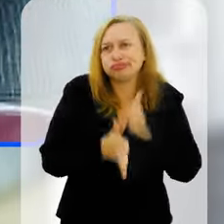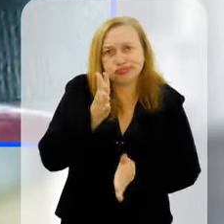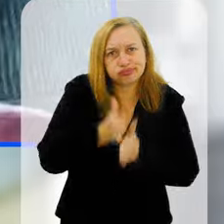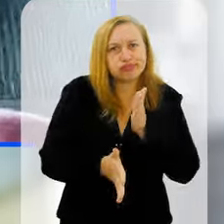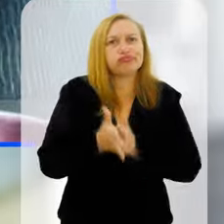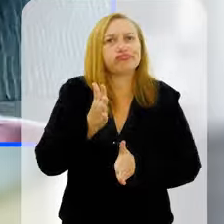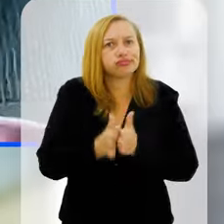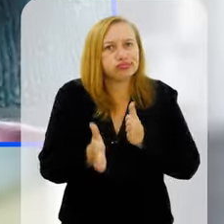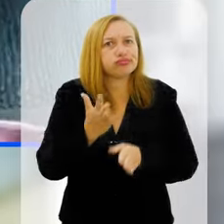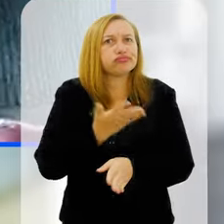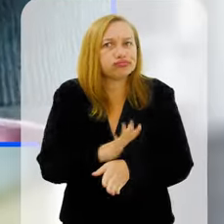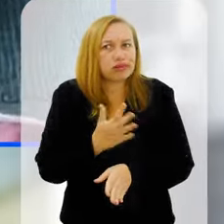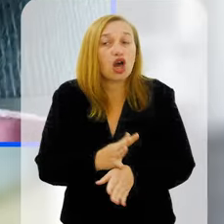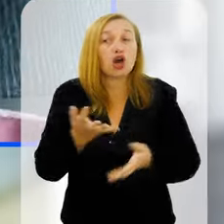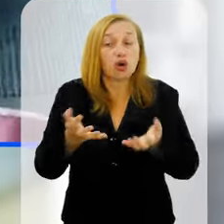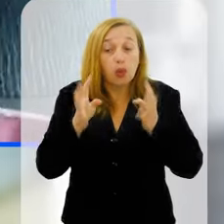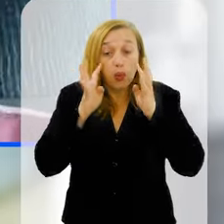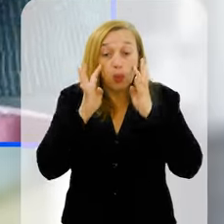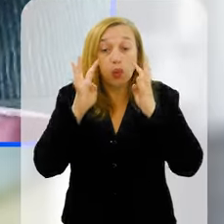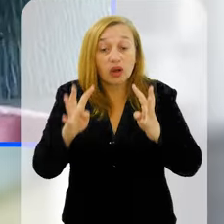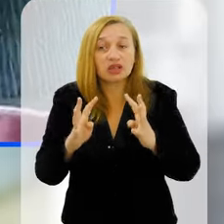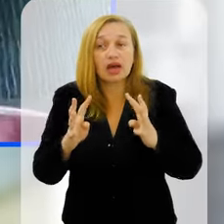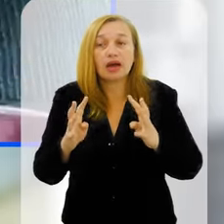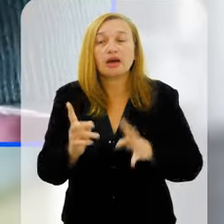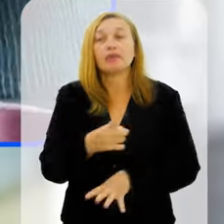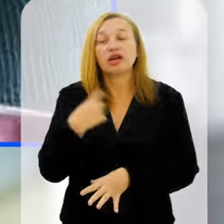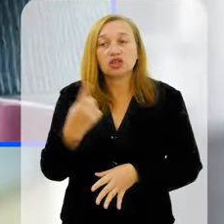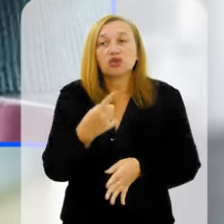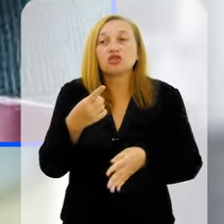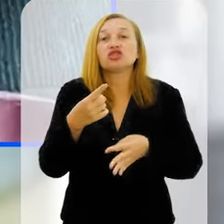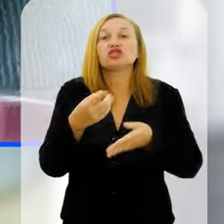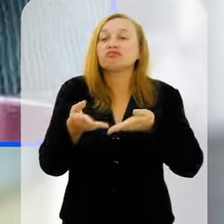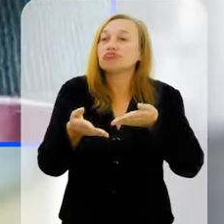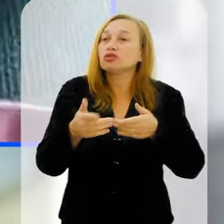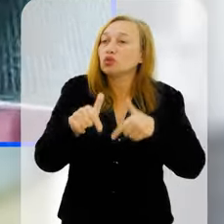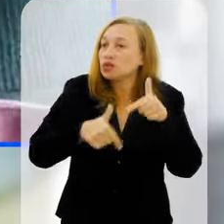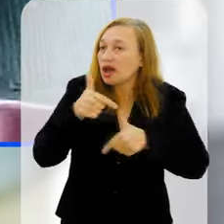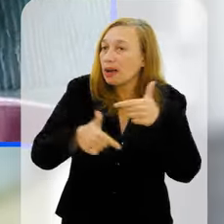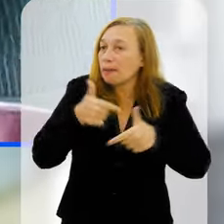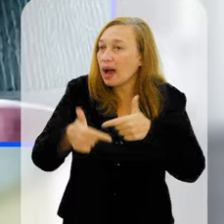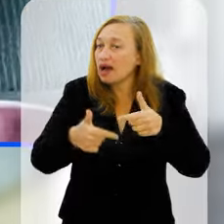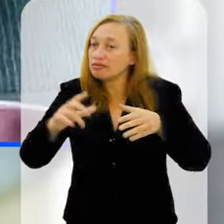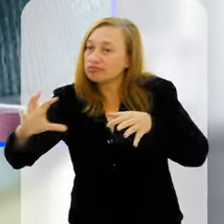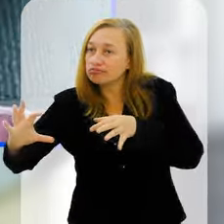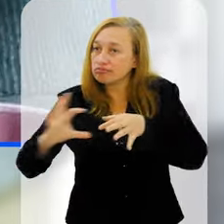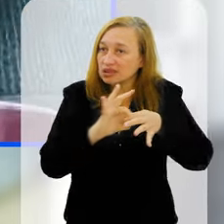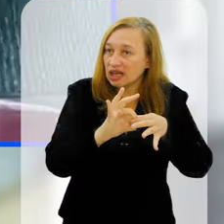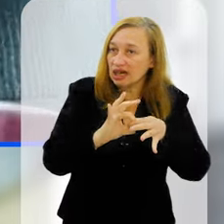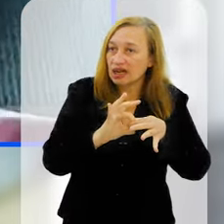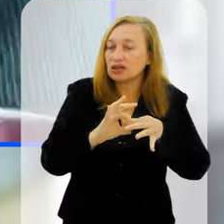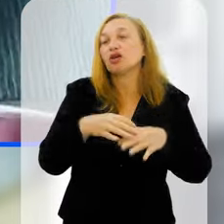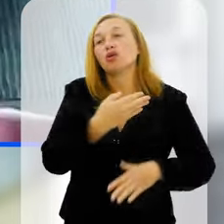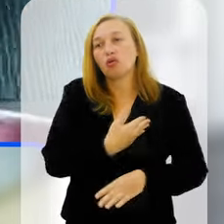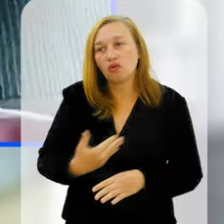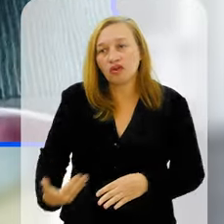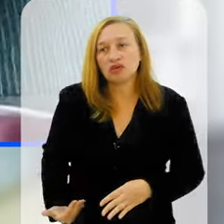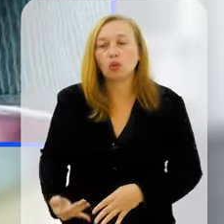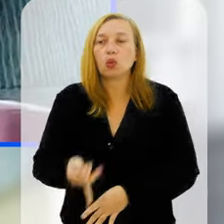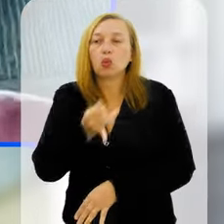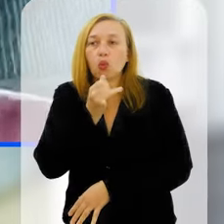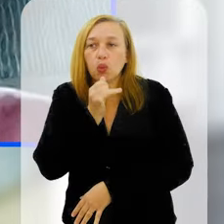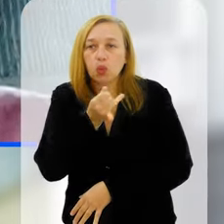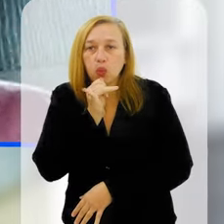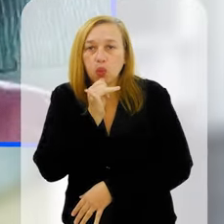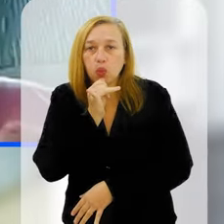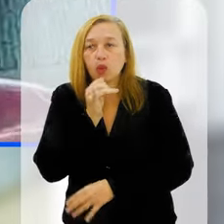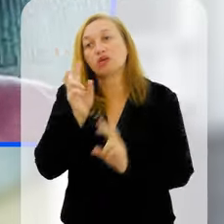diverso, fica complicado de colocar isso na prática. Então, eu quero alertar para que a gente trabalhe, né, com integração